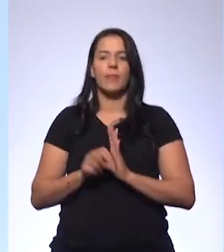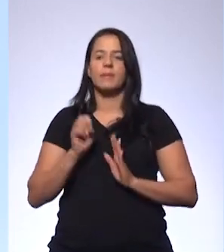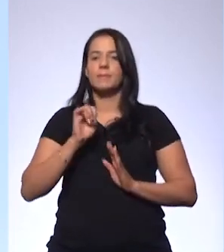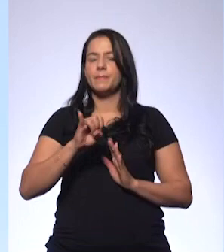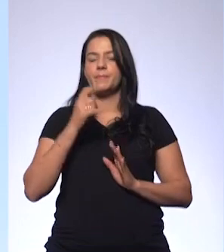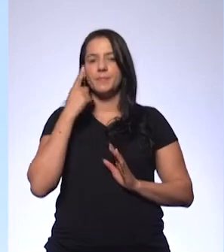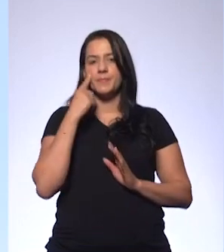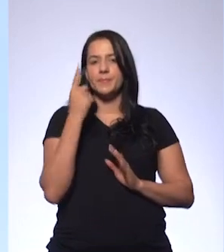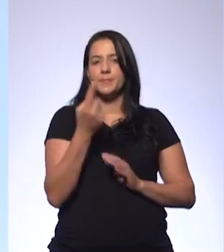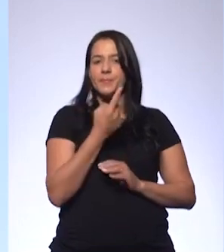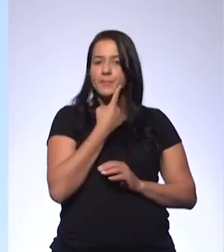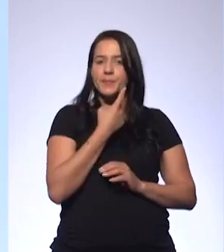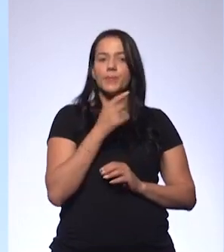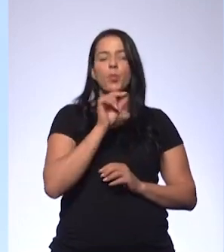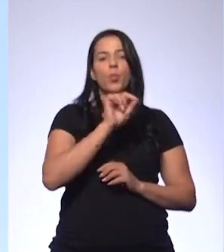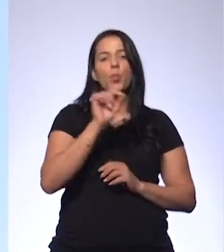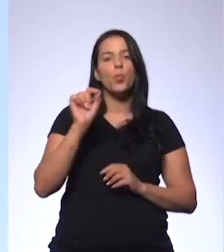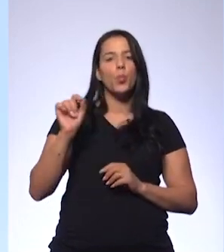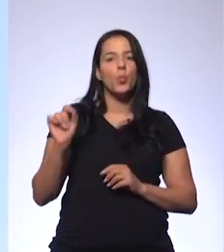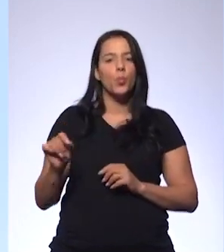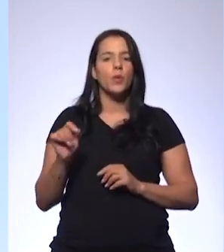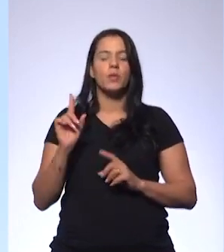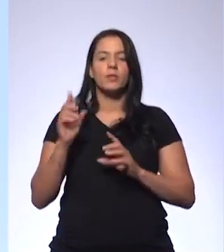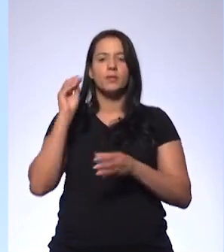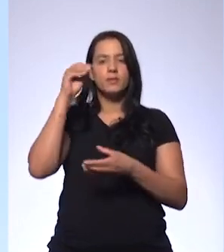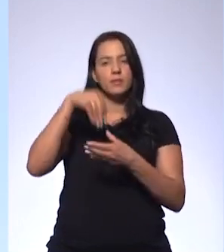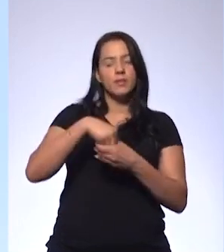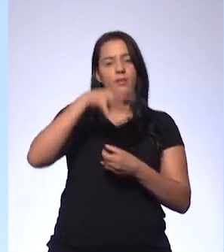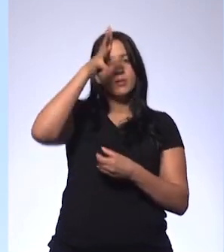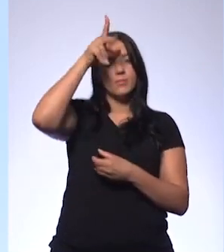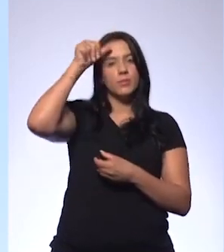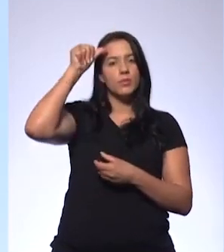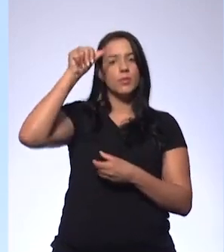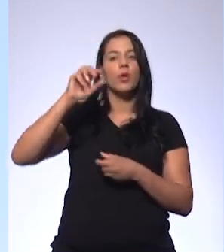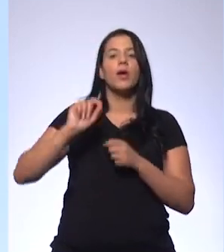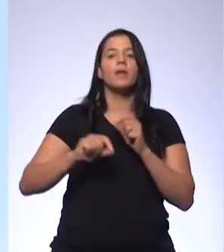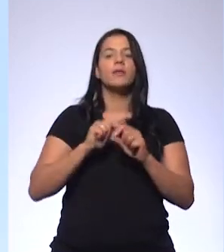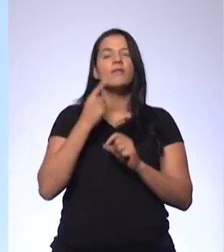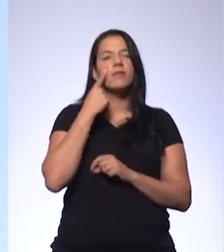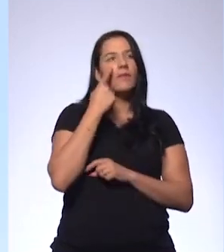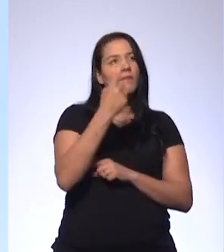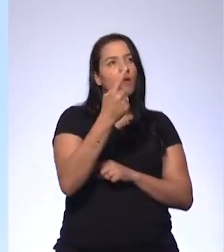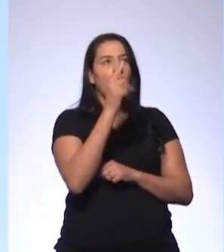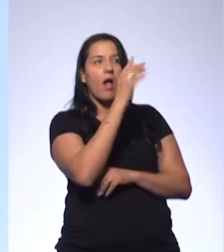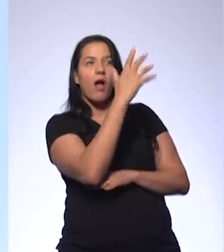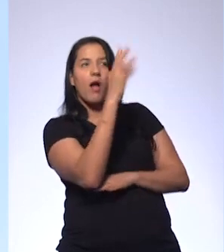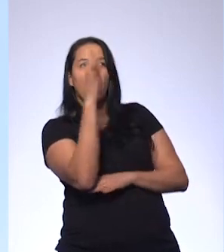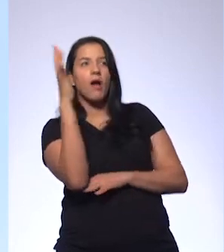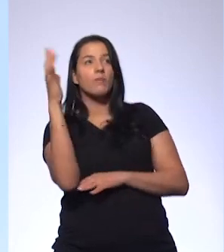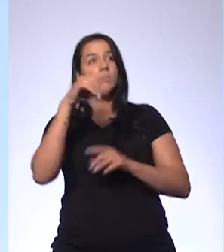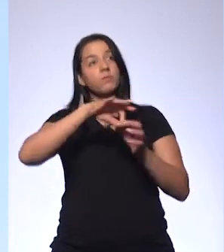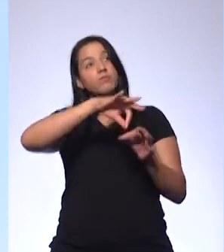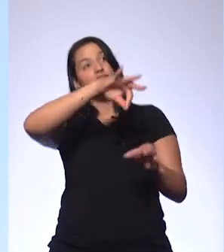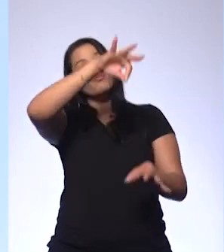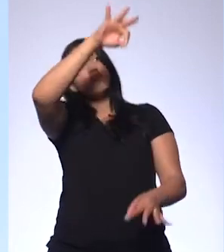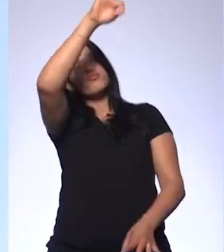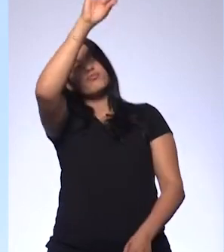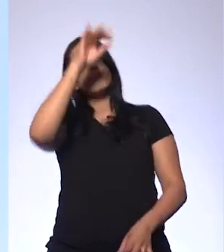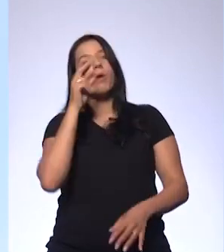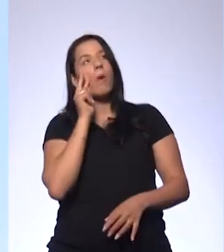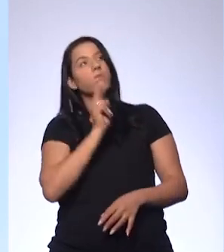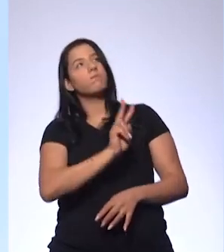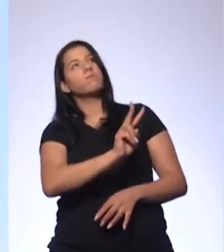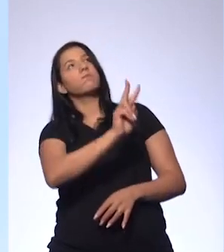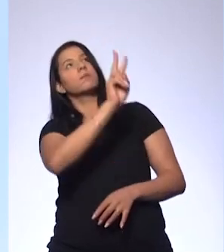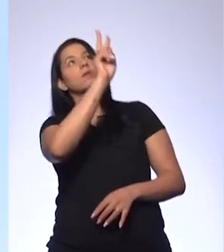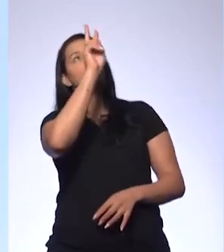olha, né, tá ali, você está dentro do bioma da Amazônia, então você vê aquelas árvores né, com aquelas copas imensas, você vê, se você